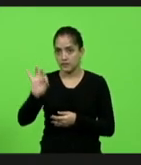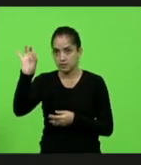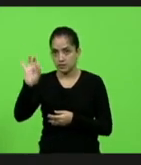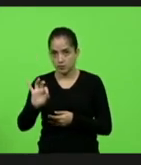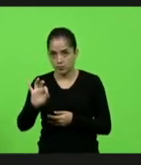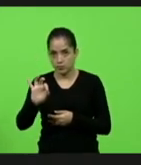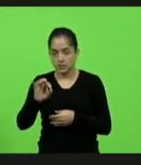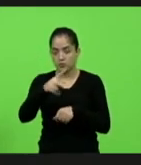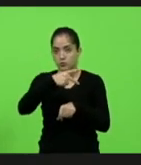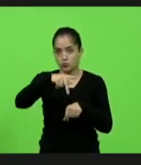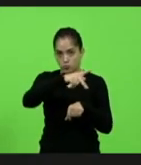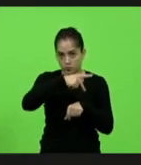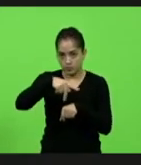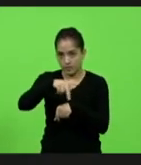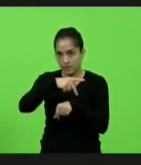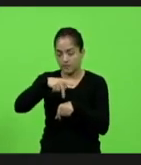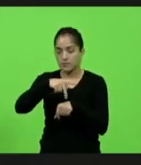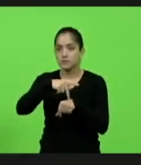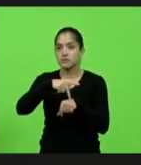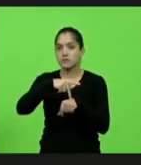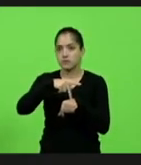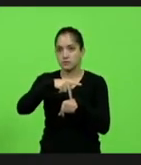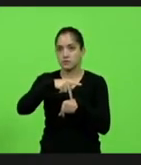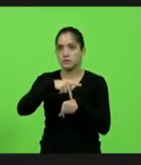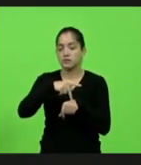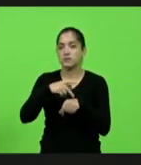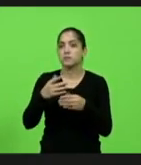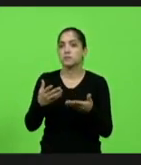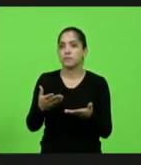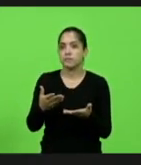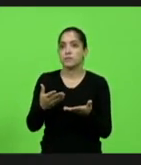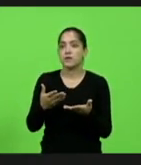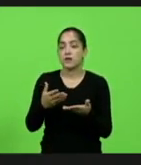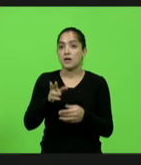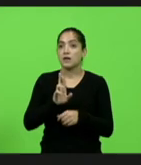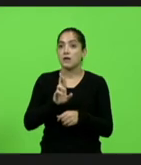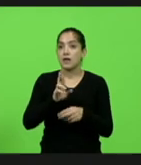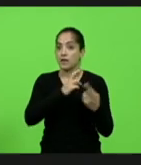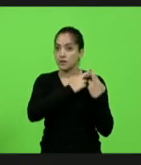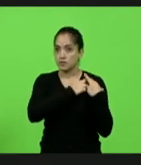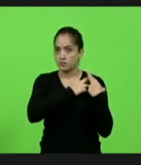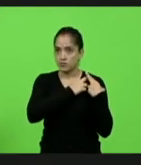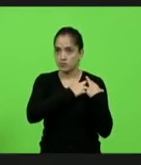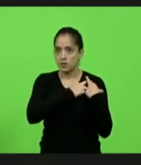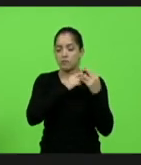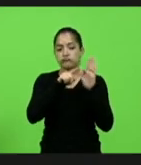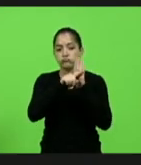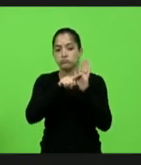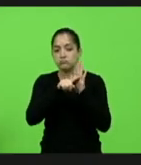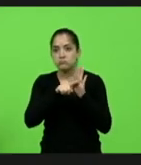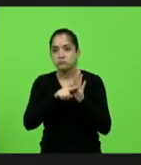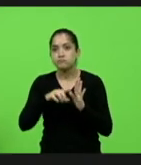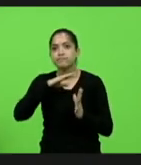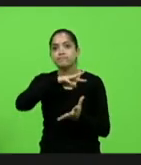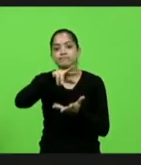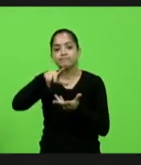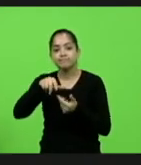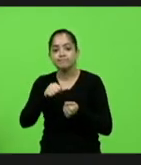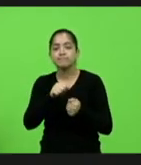países da OCDE, né, que é responsável por fazer o exame internacional de educação do